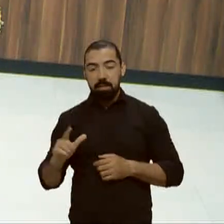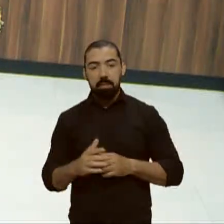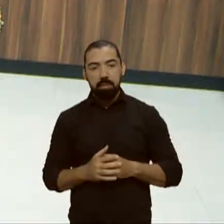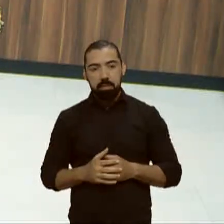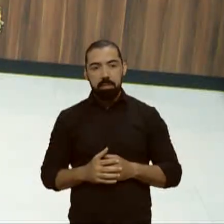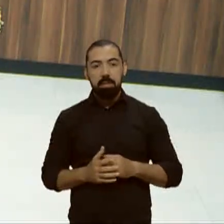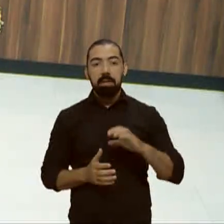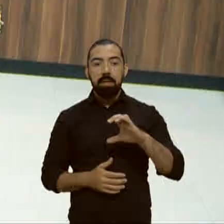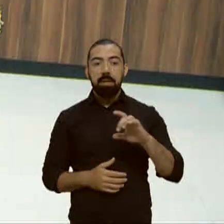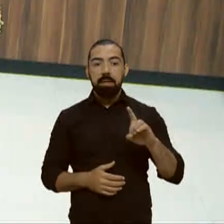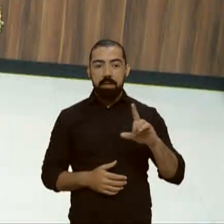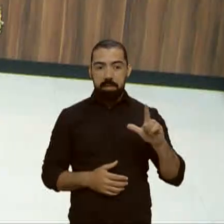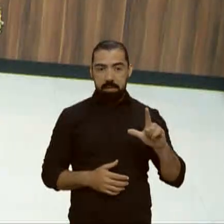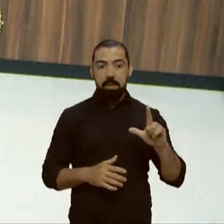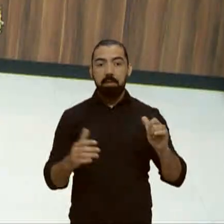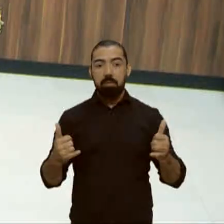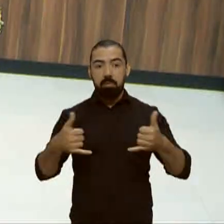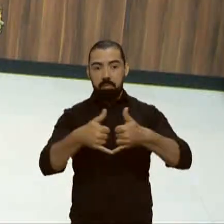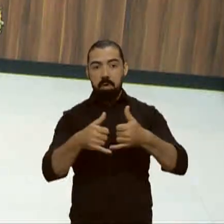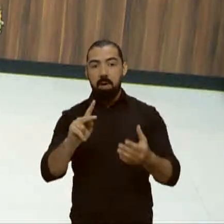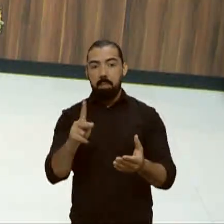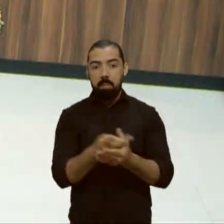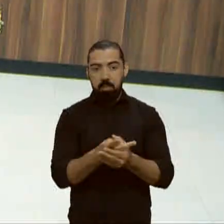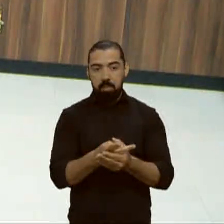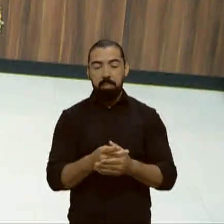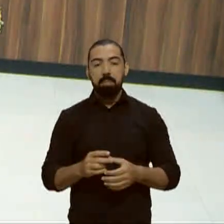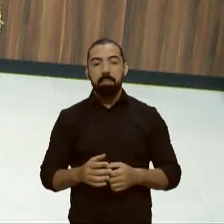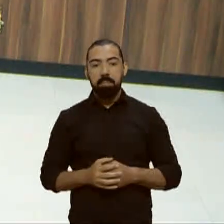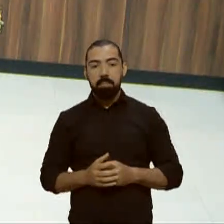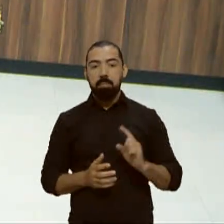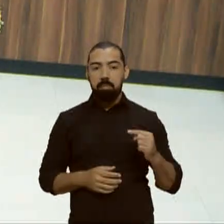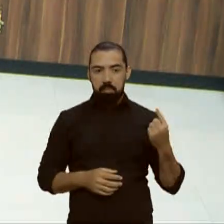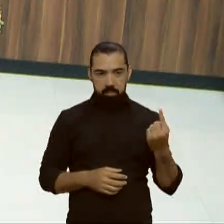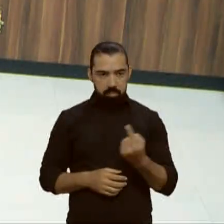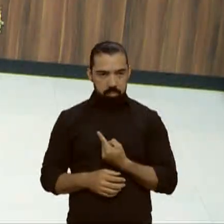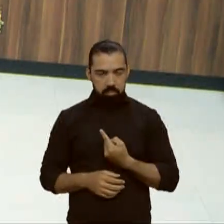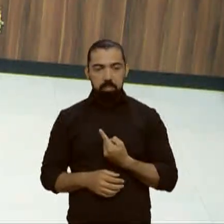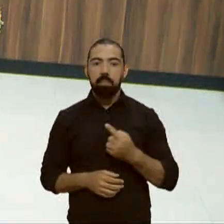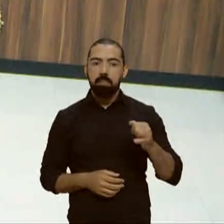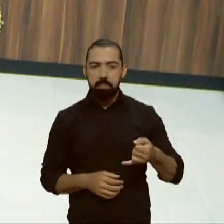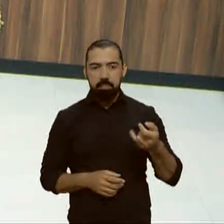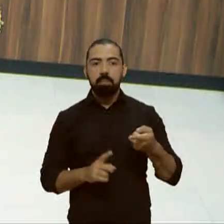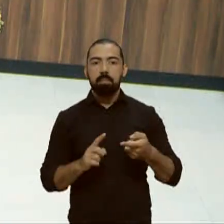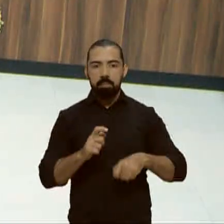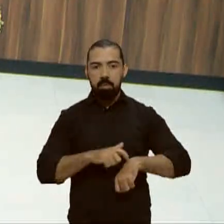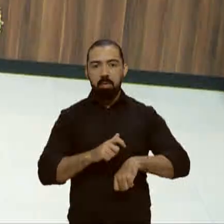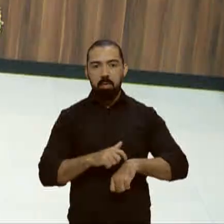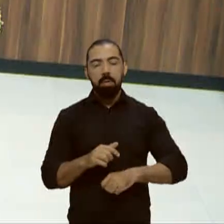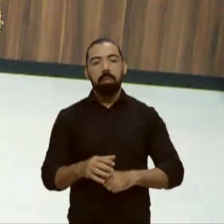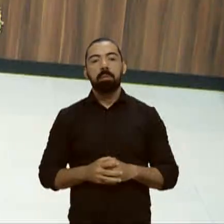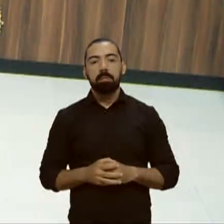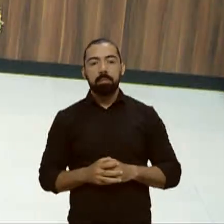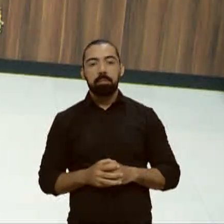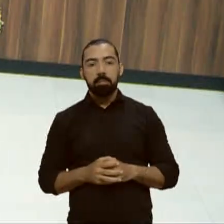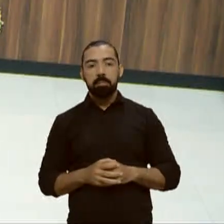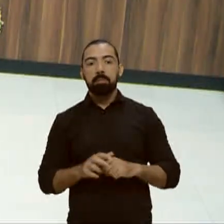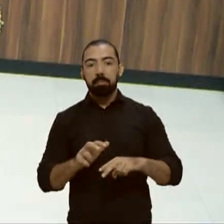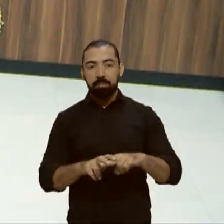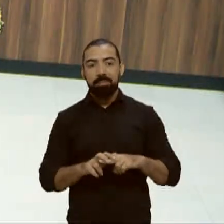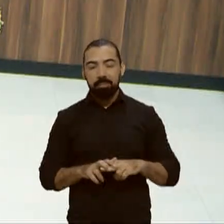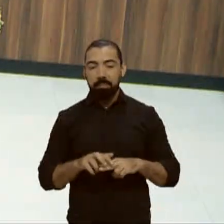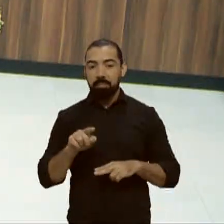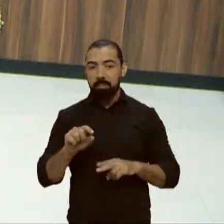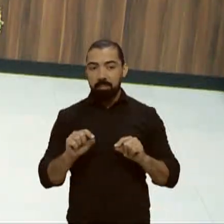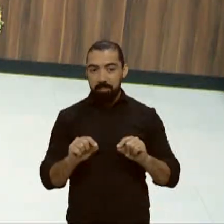procurou o PROCON, inclusive até a gente ia procurar vocês, mas aproveitando a oportunidade. E aí, por conta